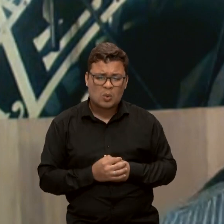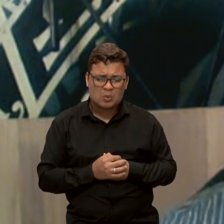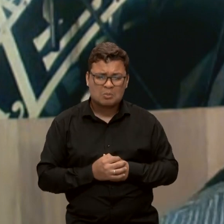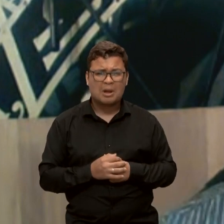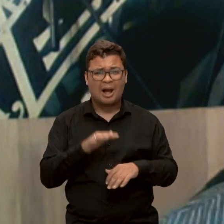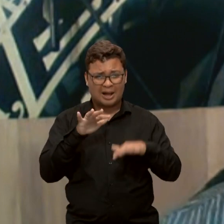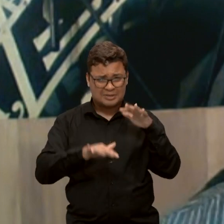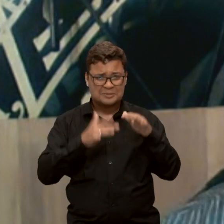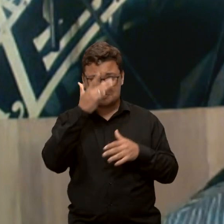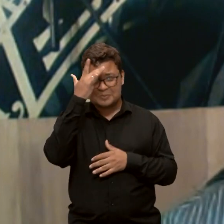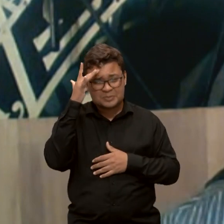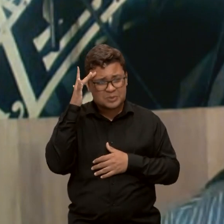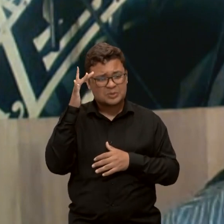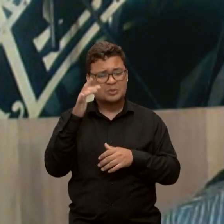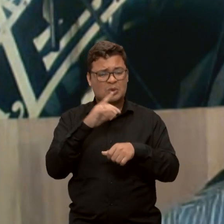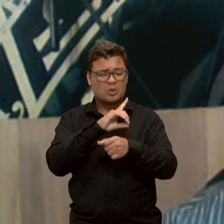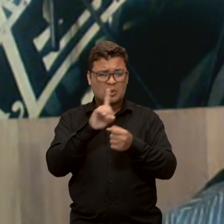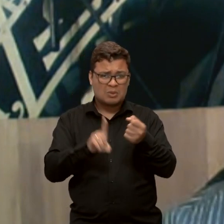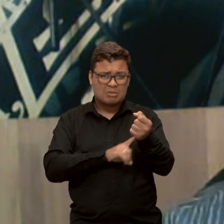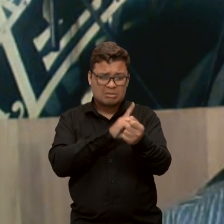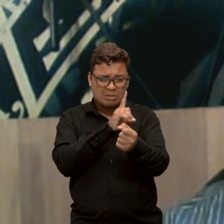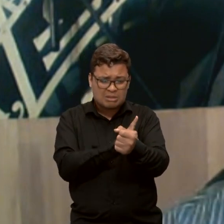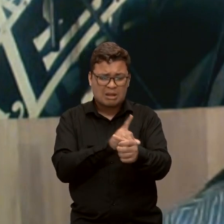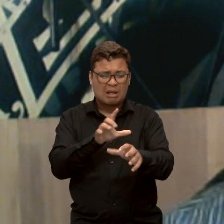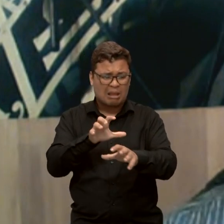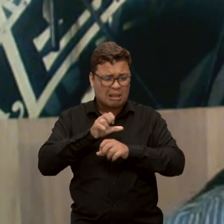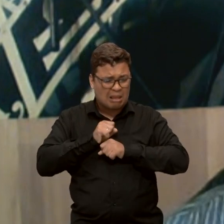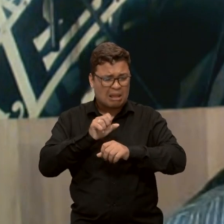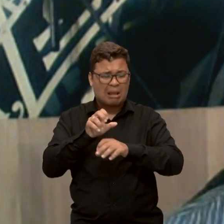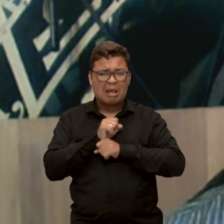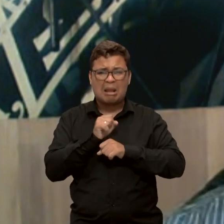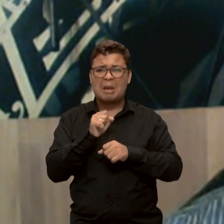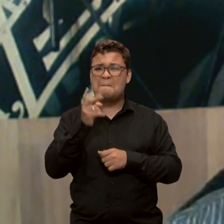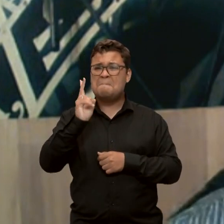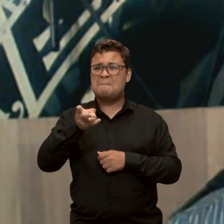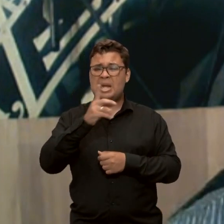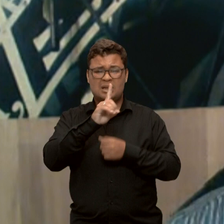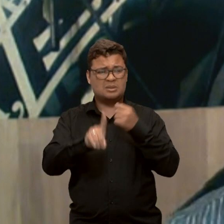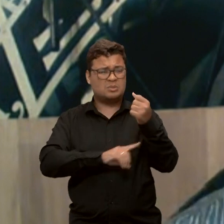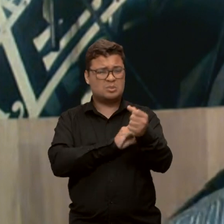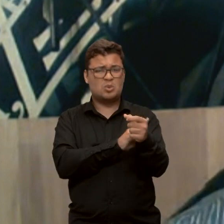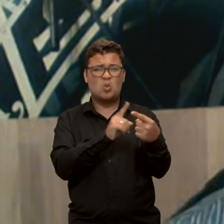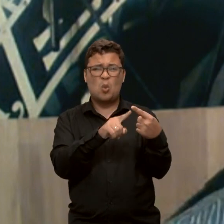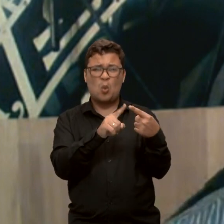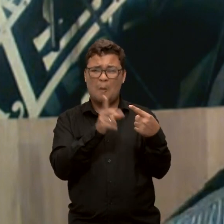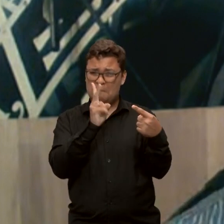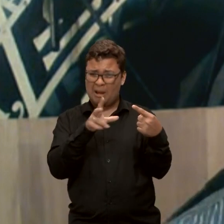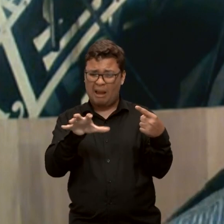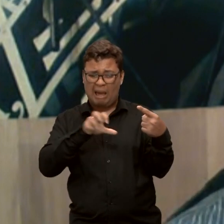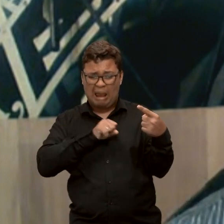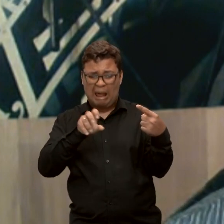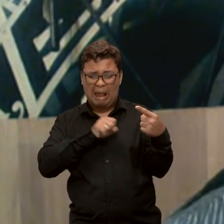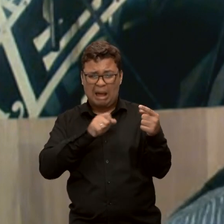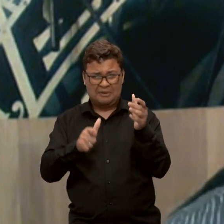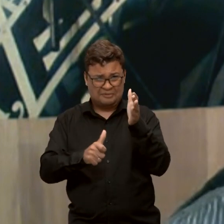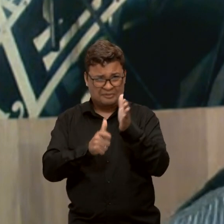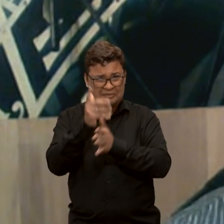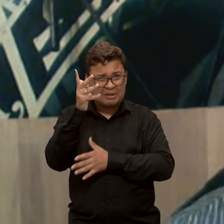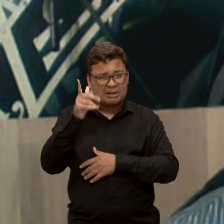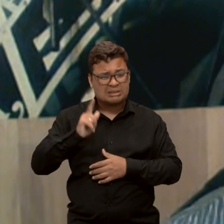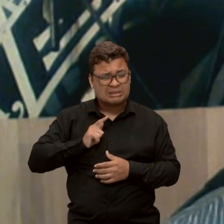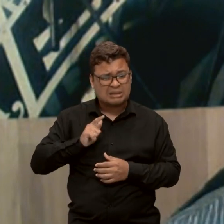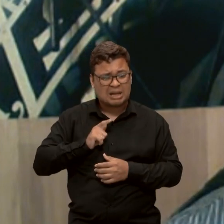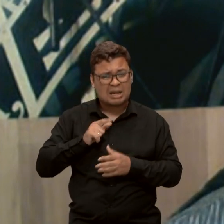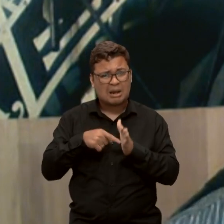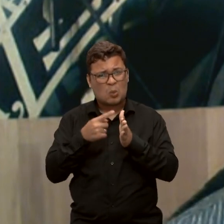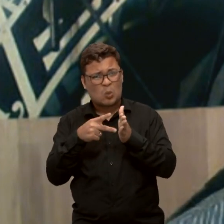1? A gente está começando um projeto junto com a Secretaria de Estado da Saúde para entender o que são essas pessoas